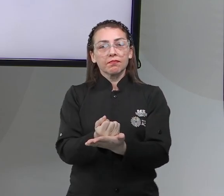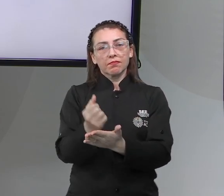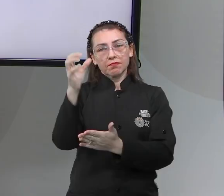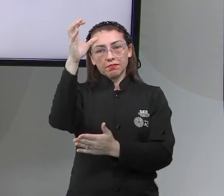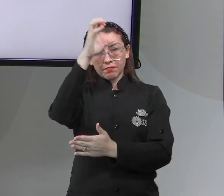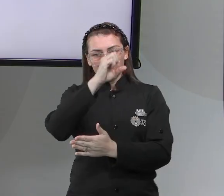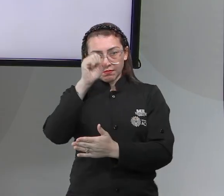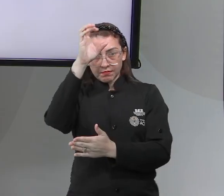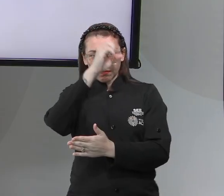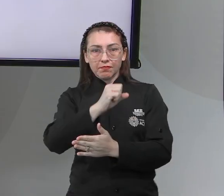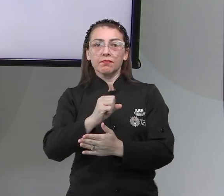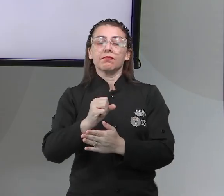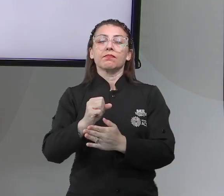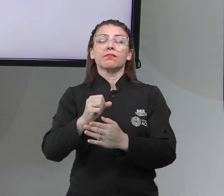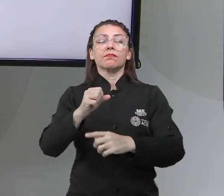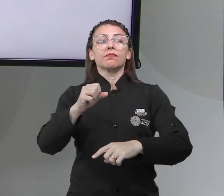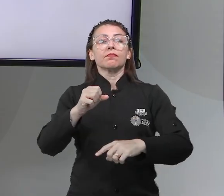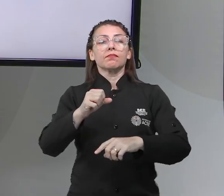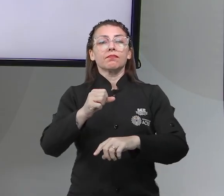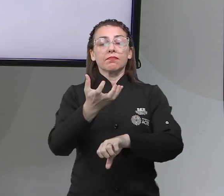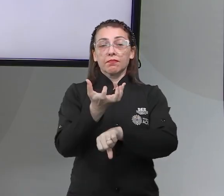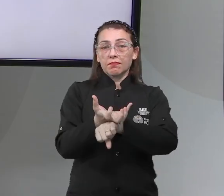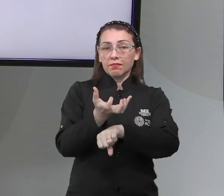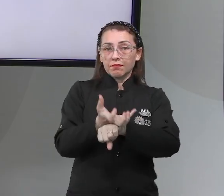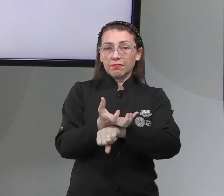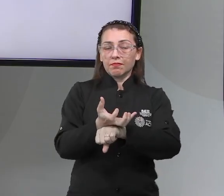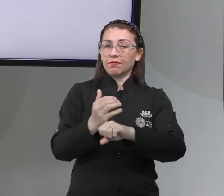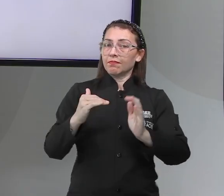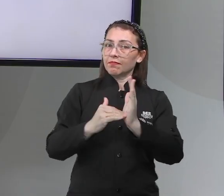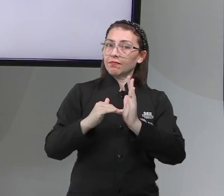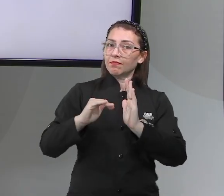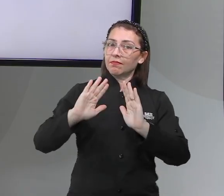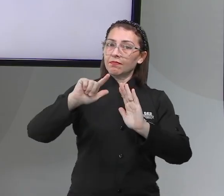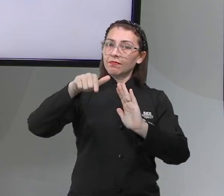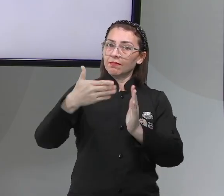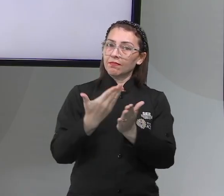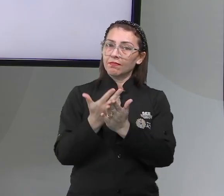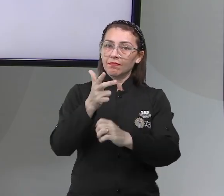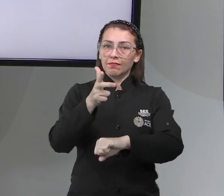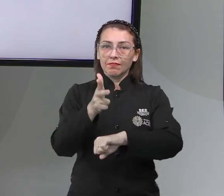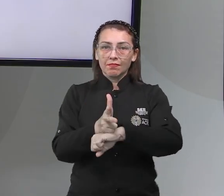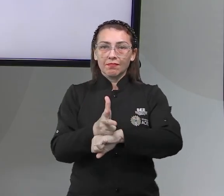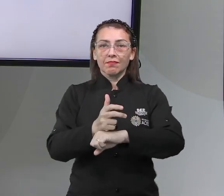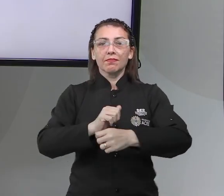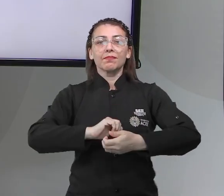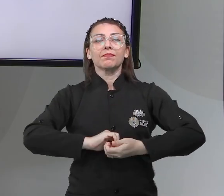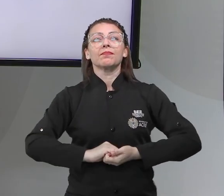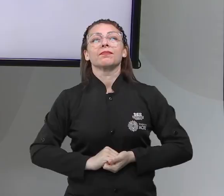aprendizado a respeito desse objeto de conhecimento. Até a nossa próxima videoaula.